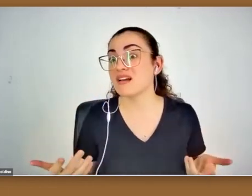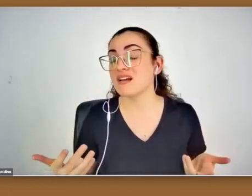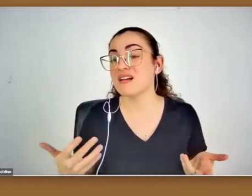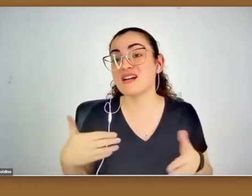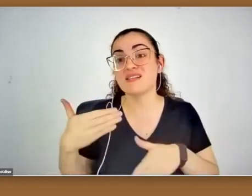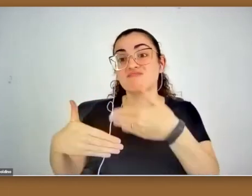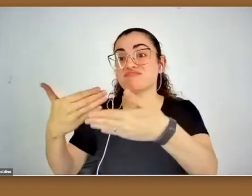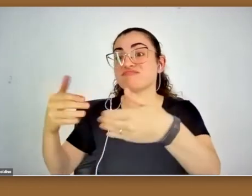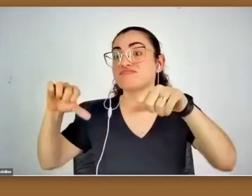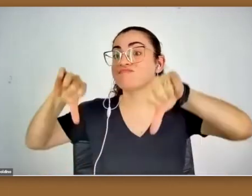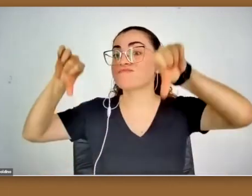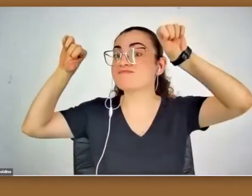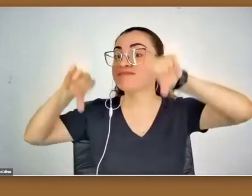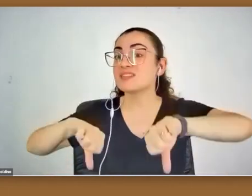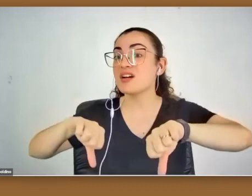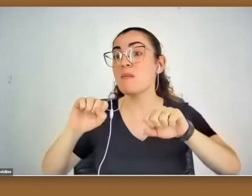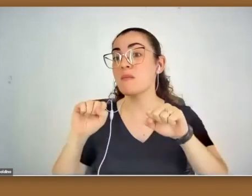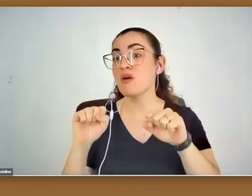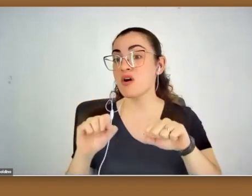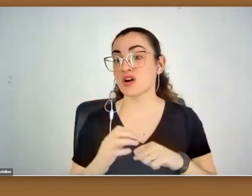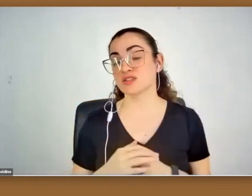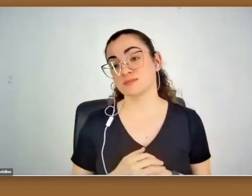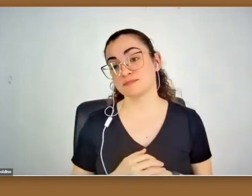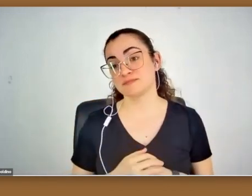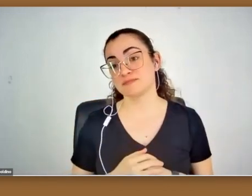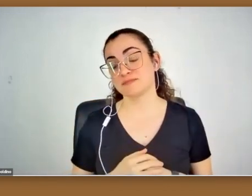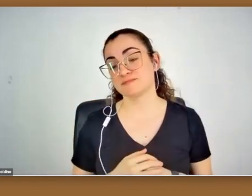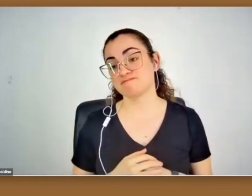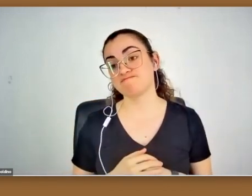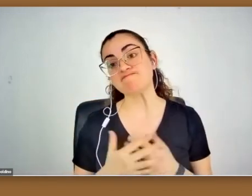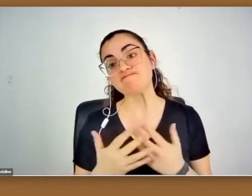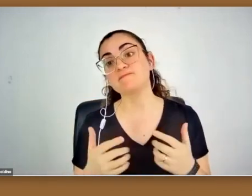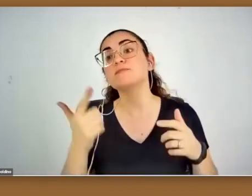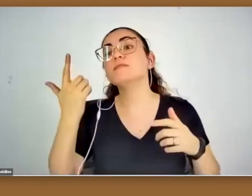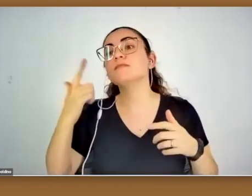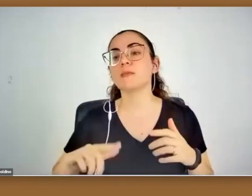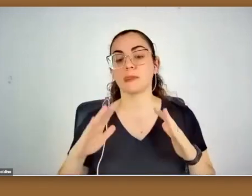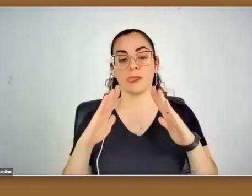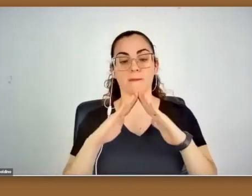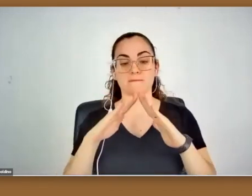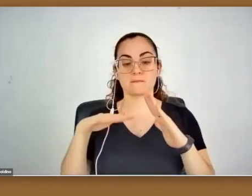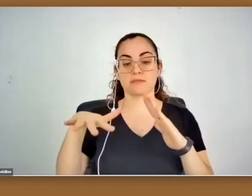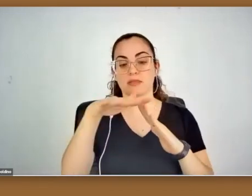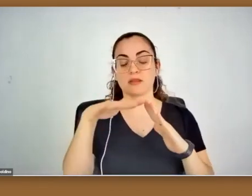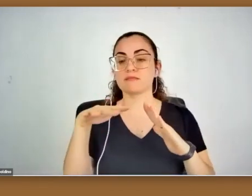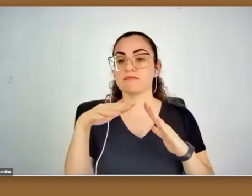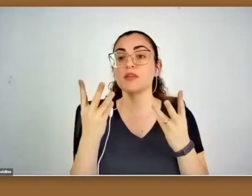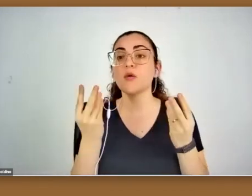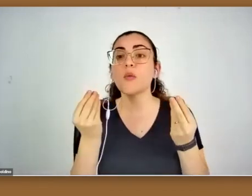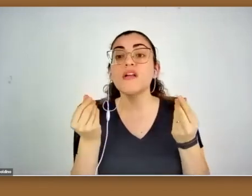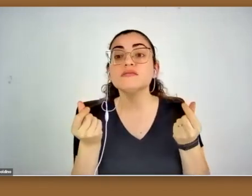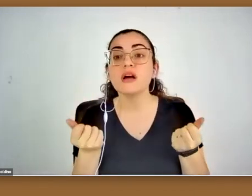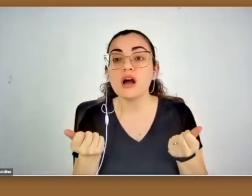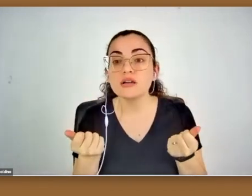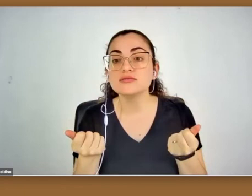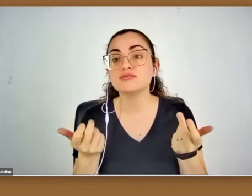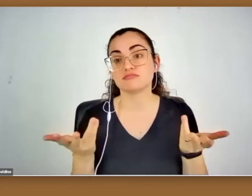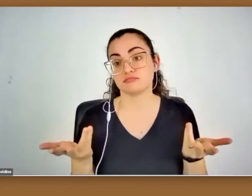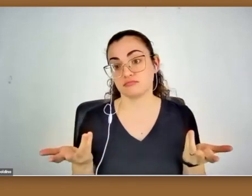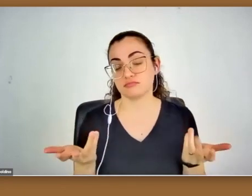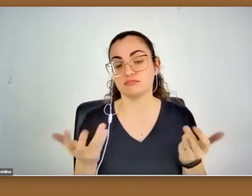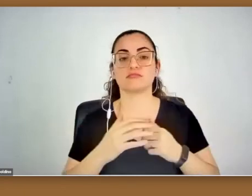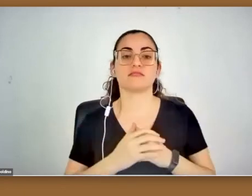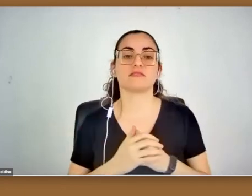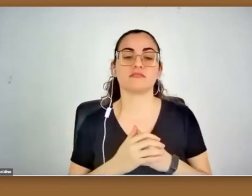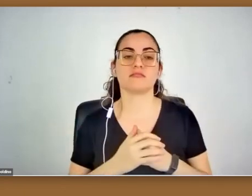muitas vezes. Tá? A qualidade da minha habitação também é importante. O